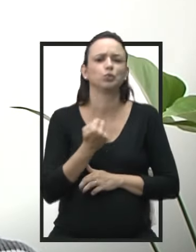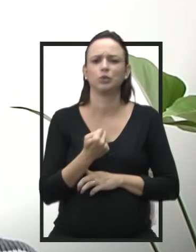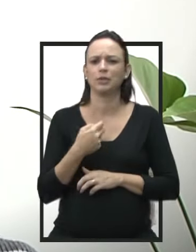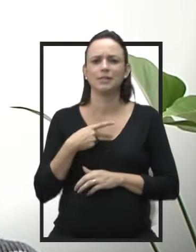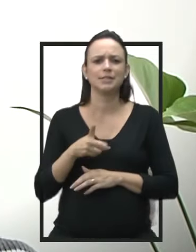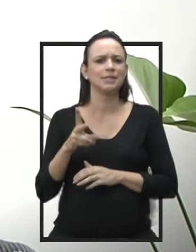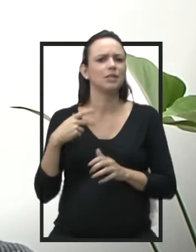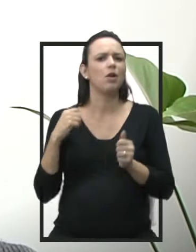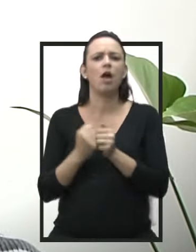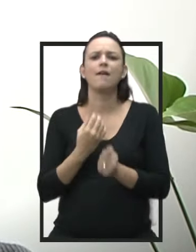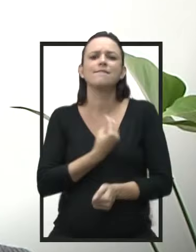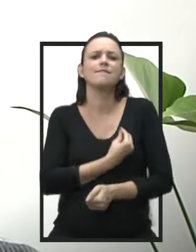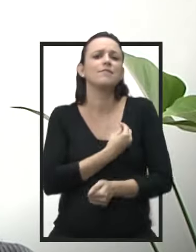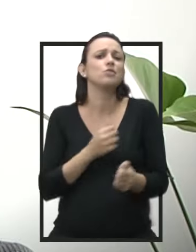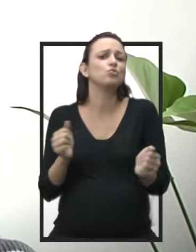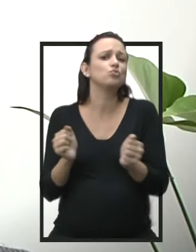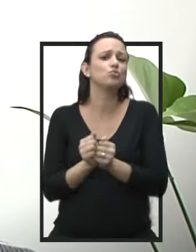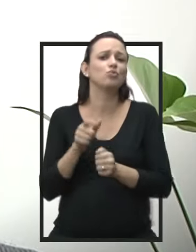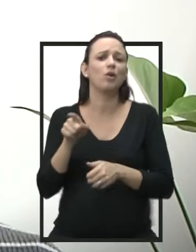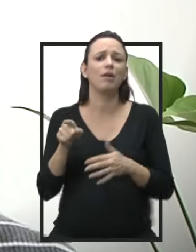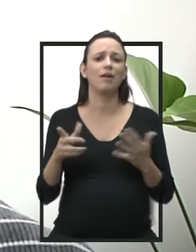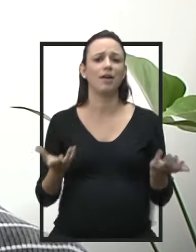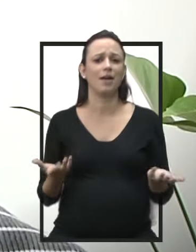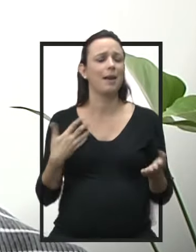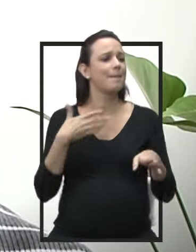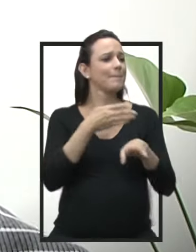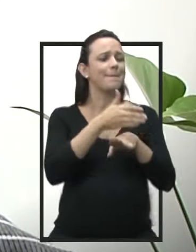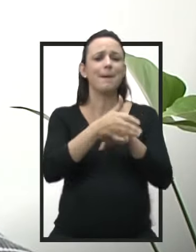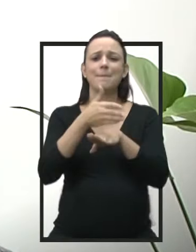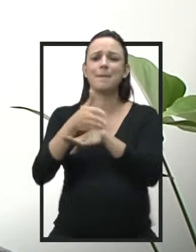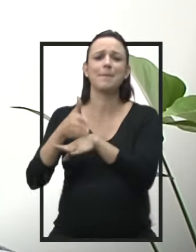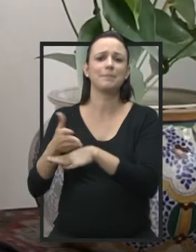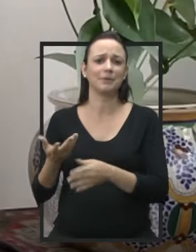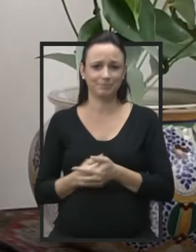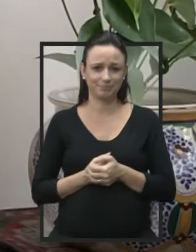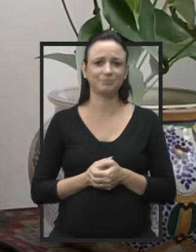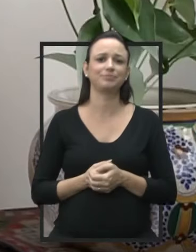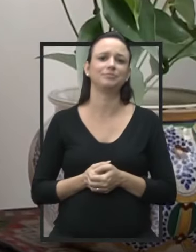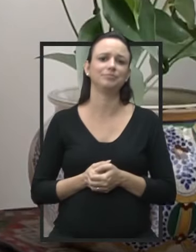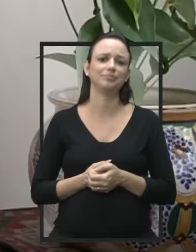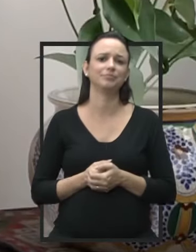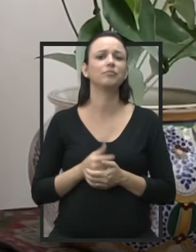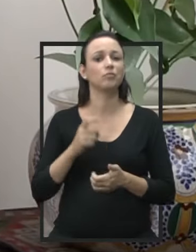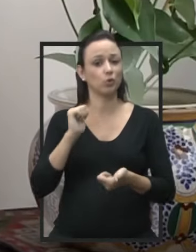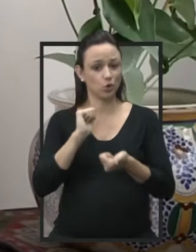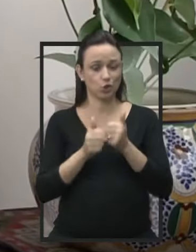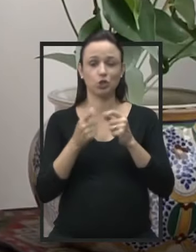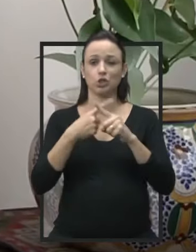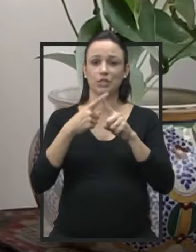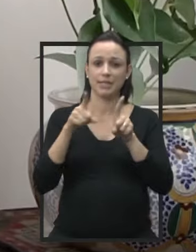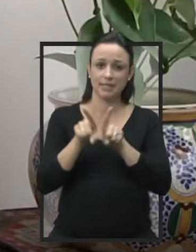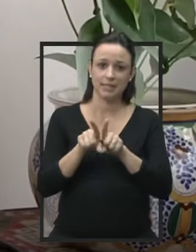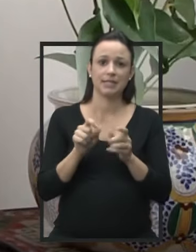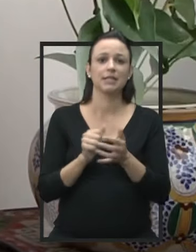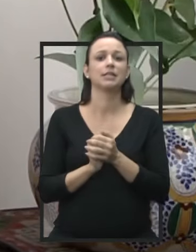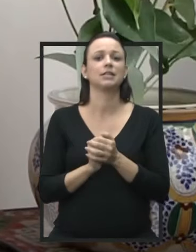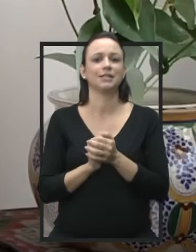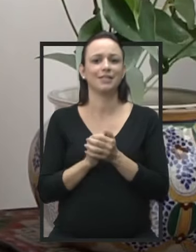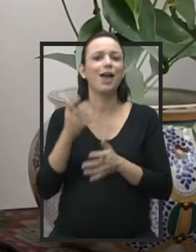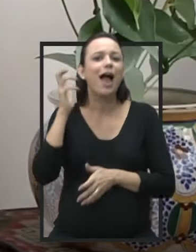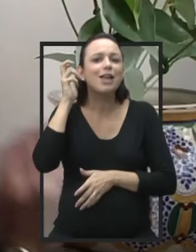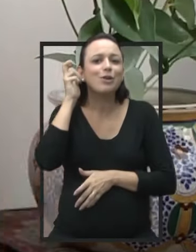sempre estava na convivência, sempre participando das coisas dele. Então era o jogo do 15, era